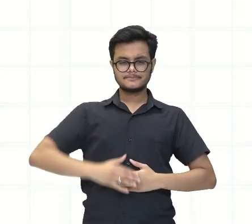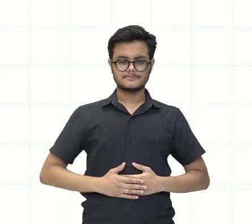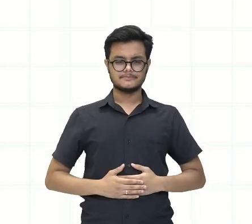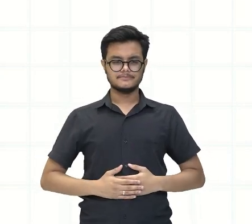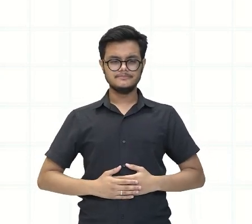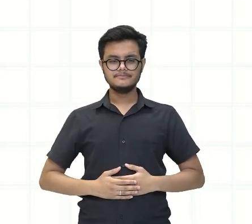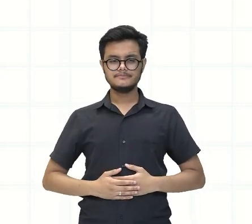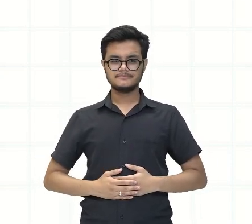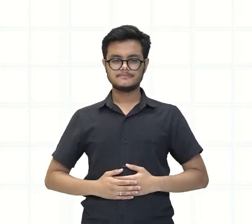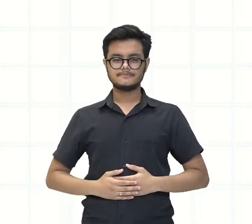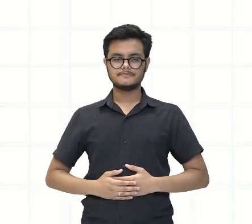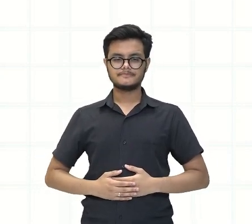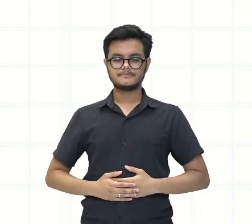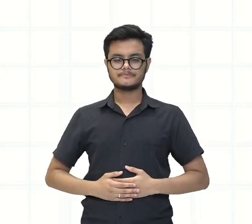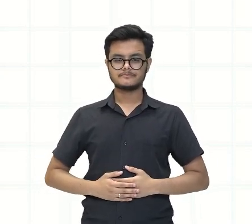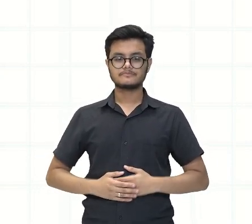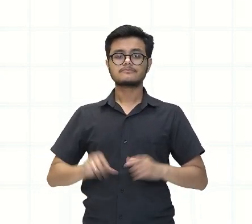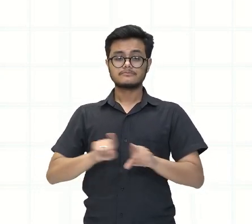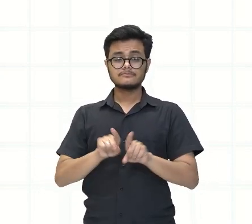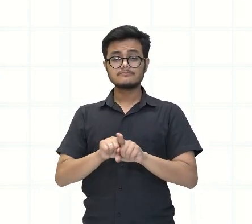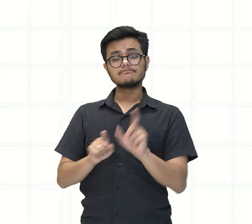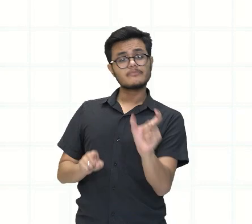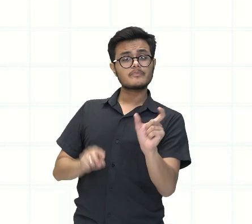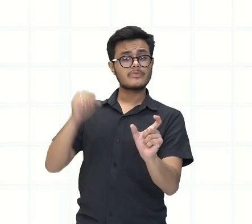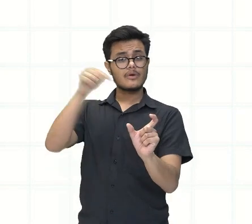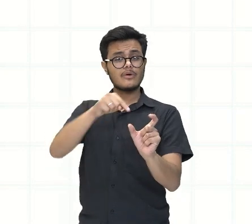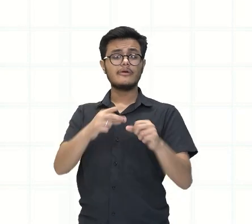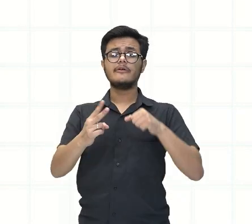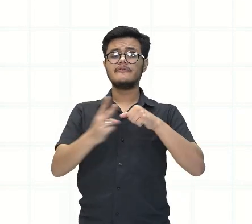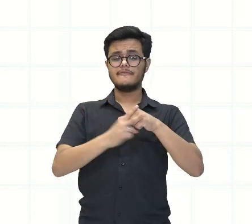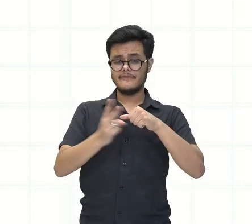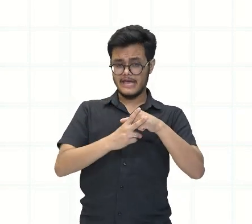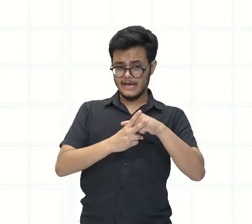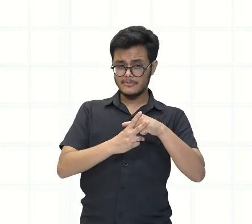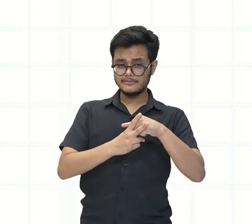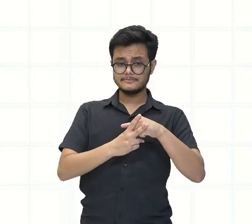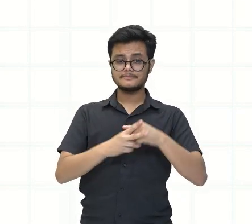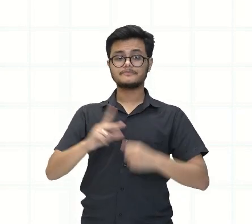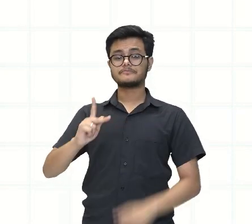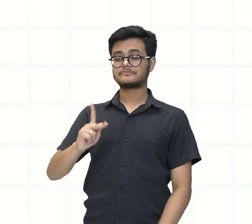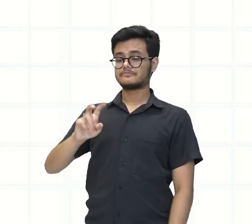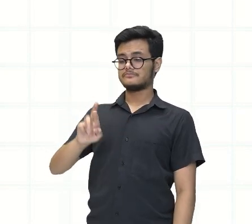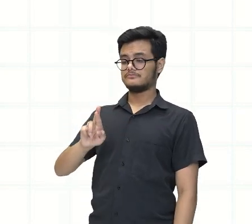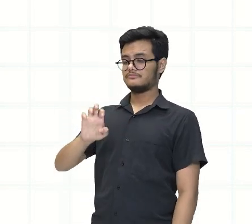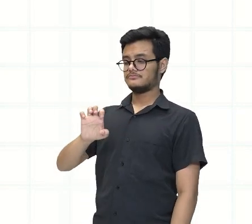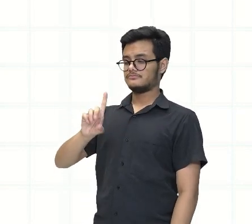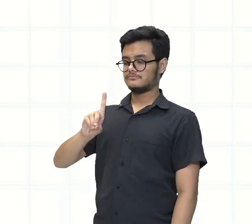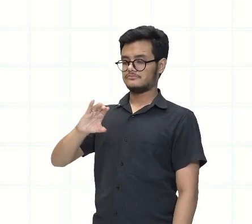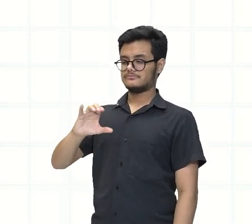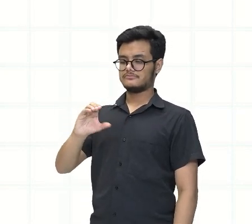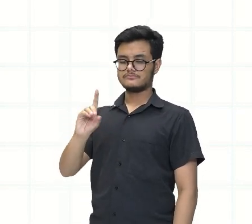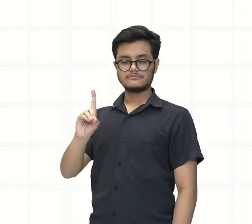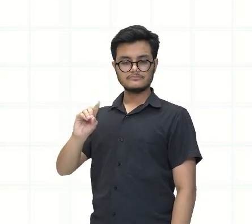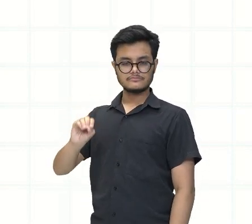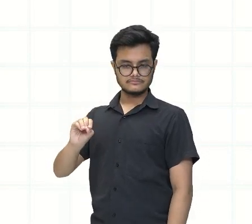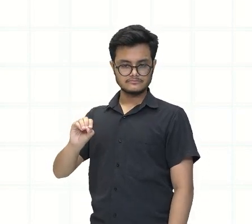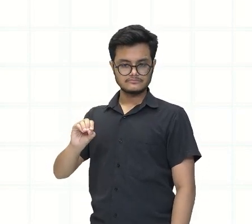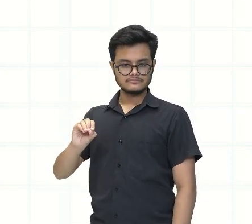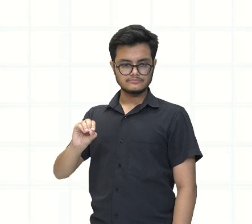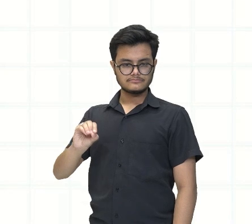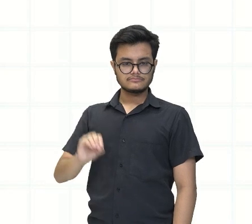outra estrutura, que é a seguinte: o predicado verbal vai ser composto, vai ser